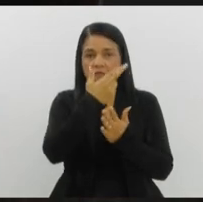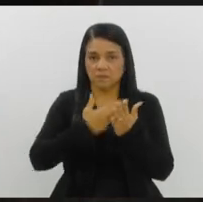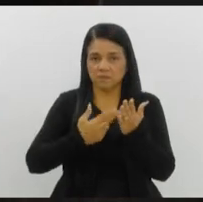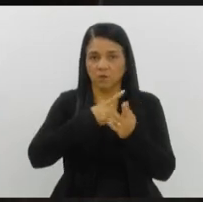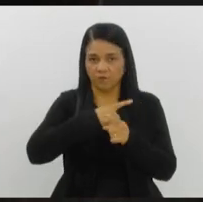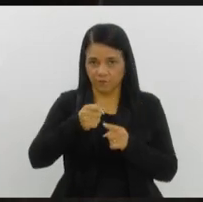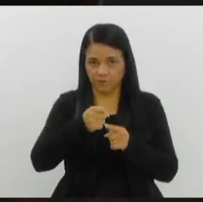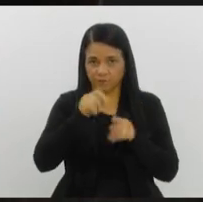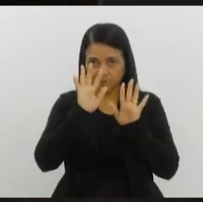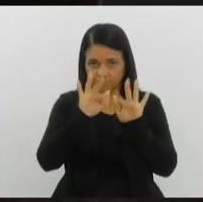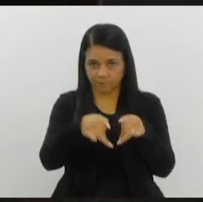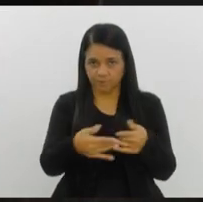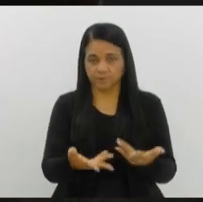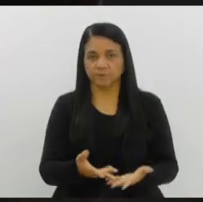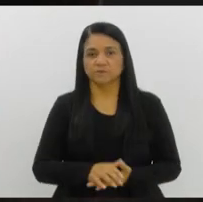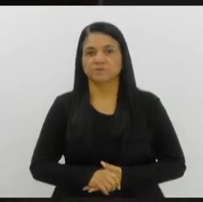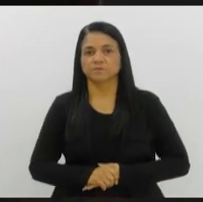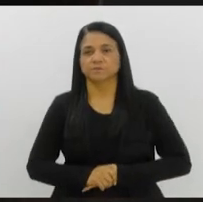final.